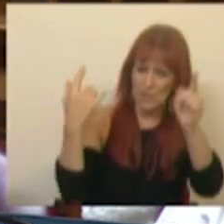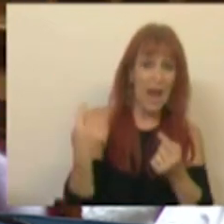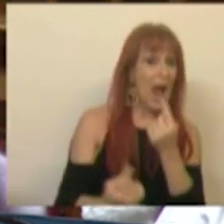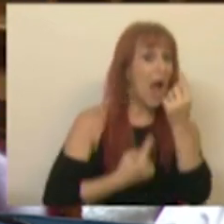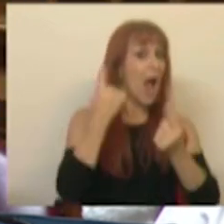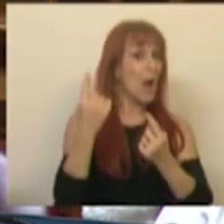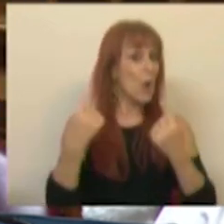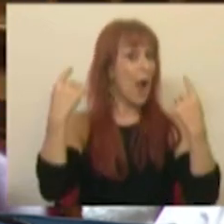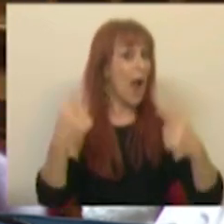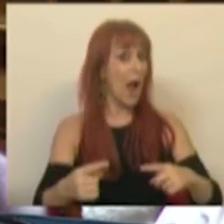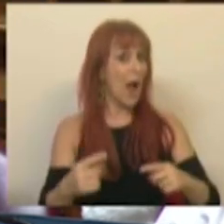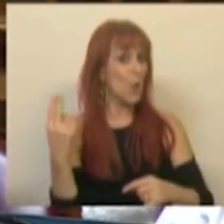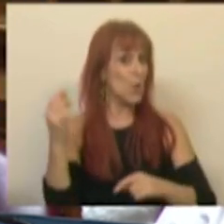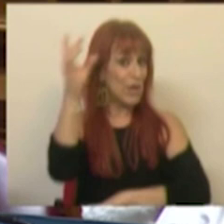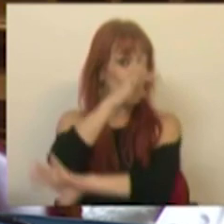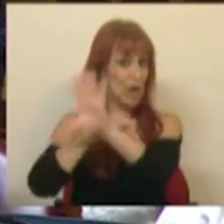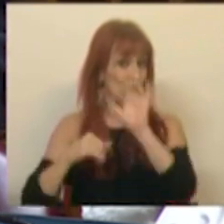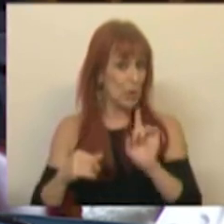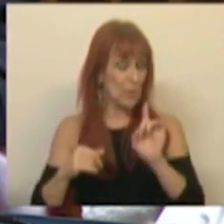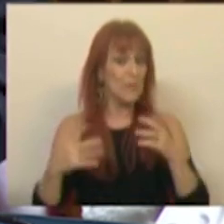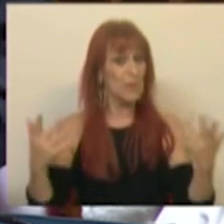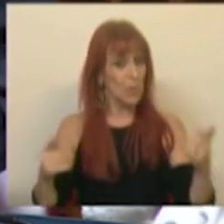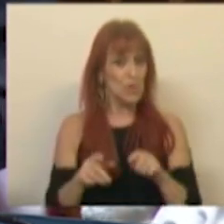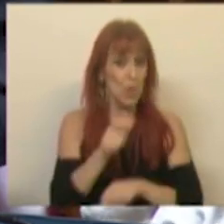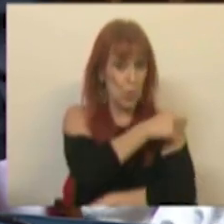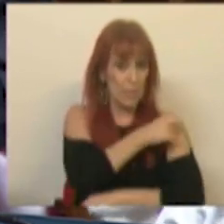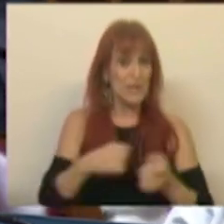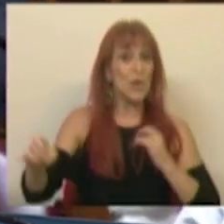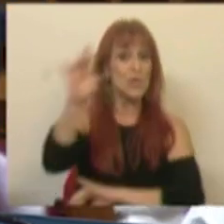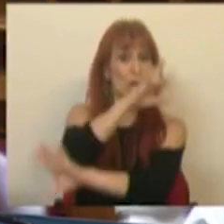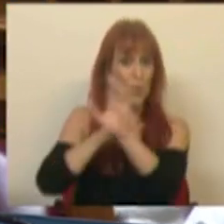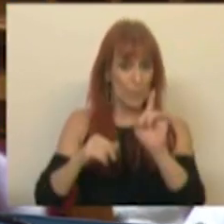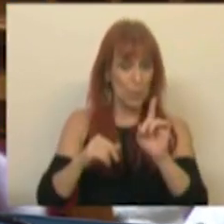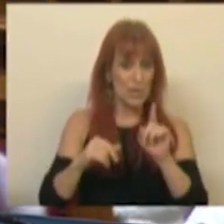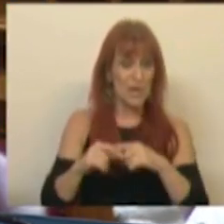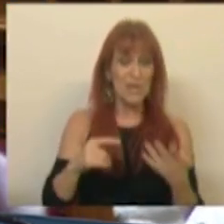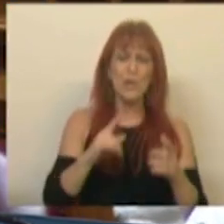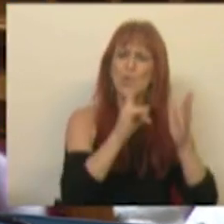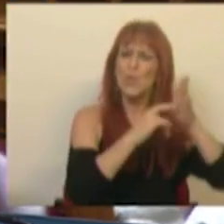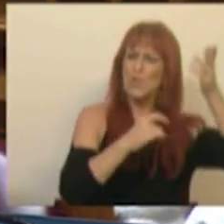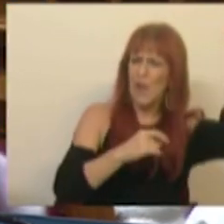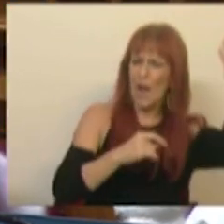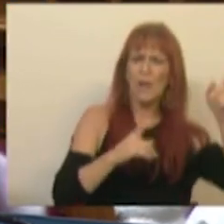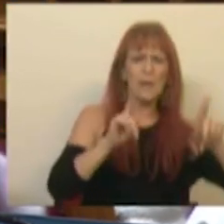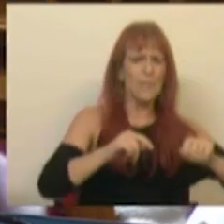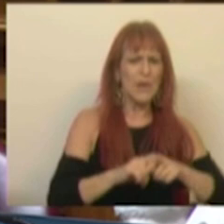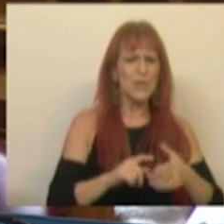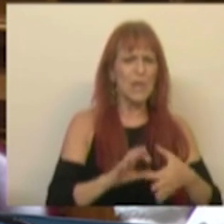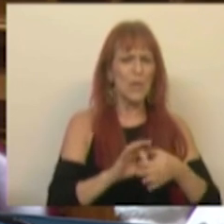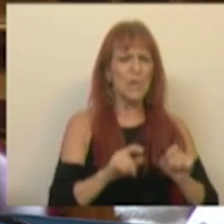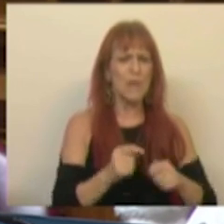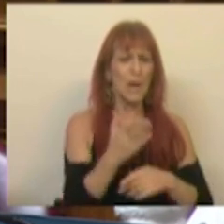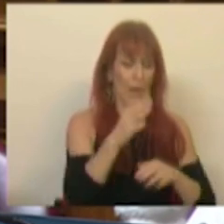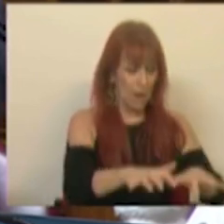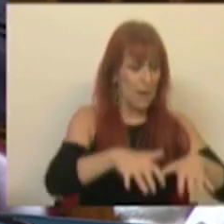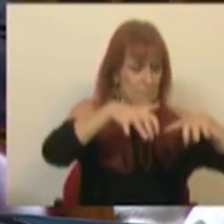que existe na União Europeia com os comissários europeus, que existe nos Estados Unidos também com a confirmação senatorial,